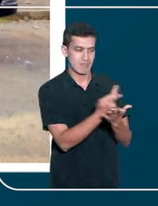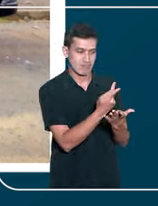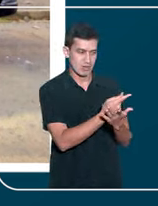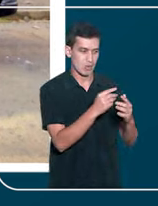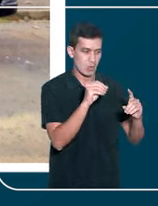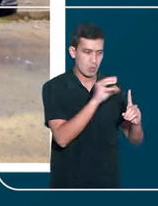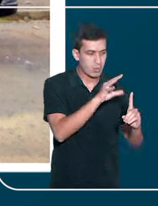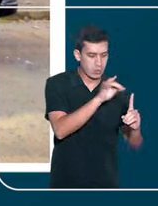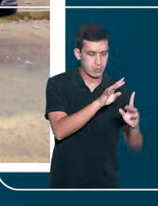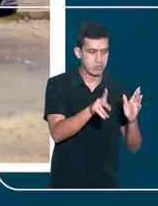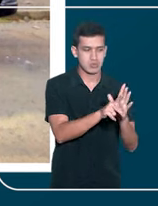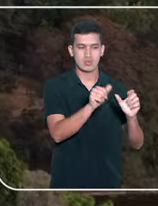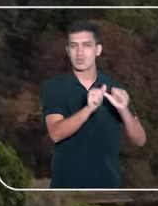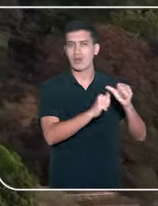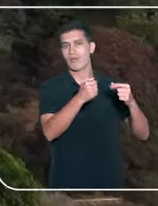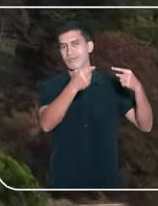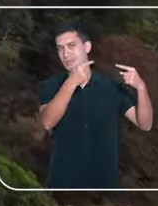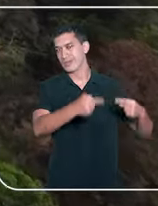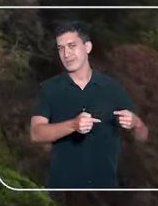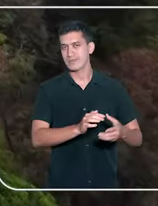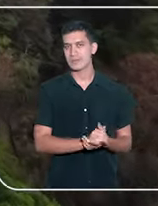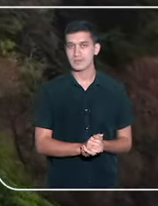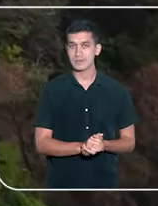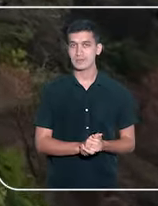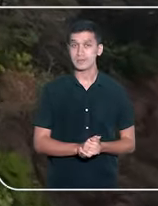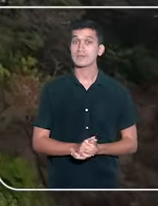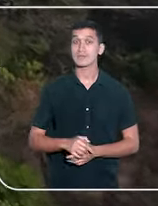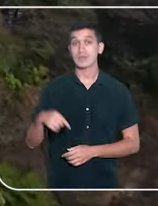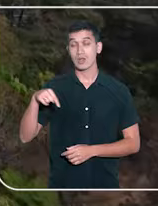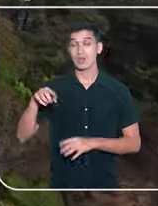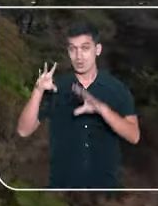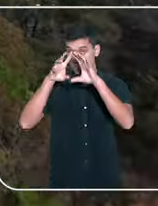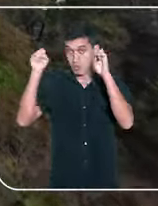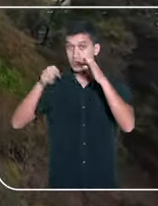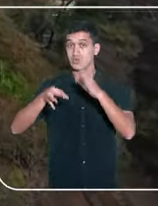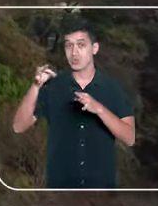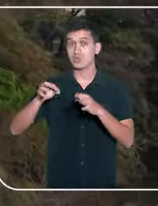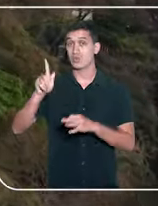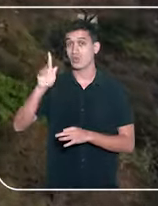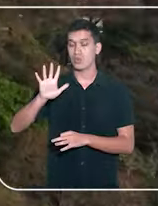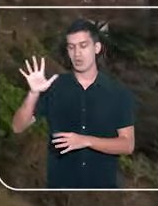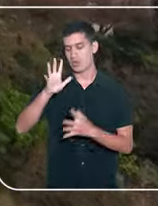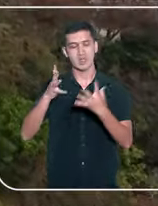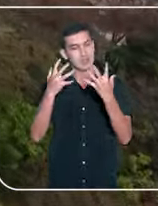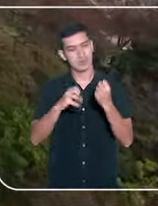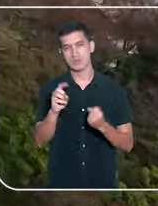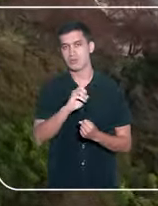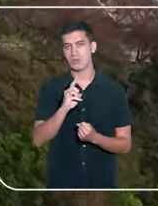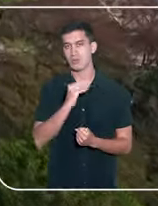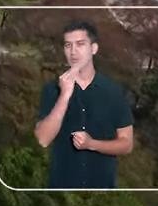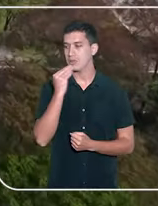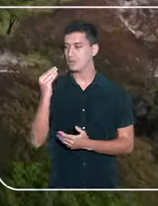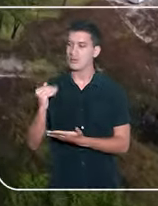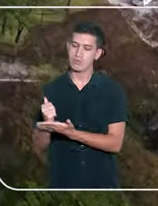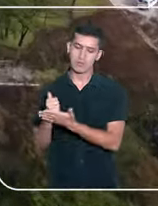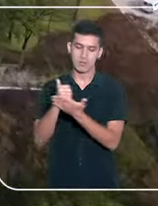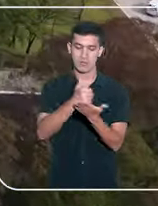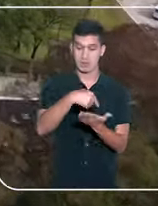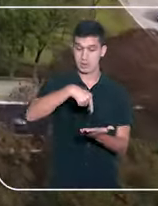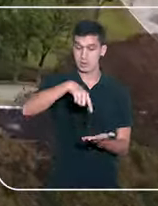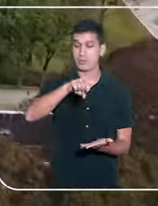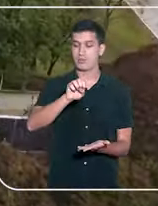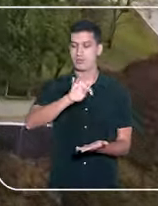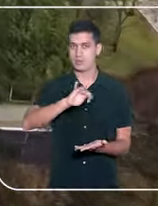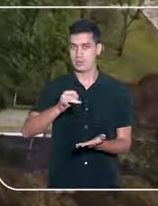apostas esportivas o Tribunal de Justiça de Goiás negou o trancamento da ação penal e o pedido foi apresentado então